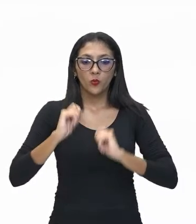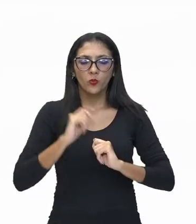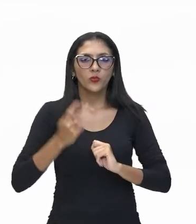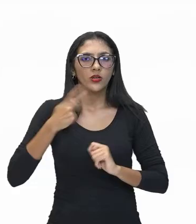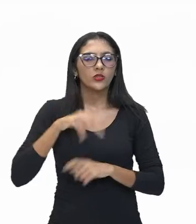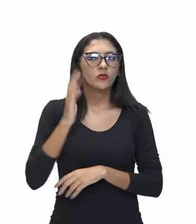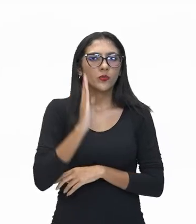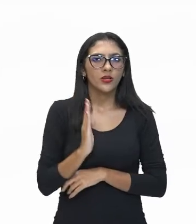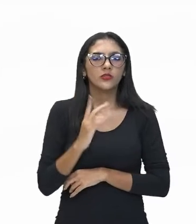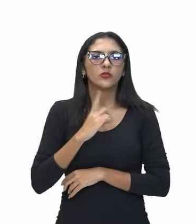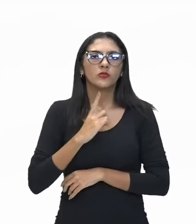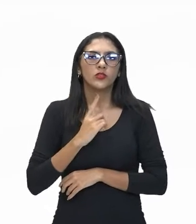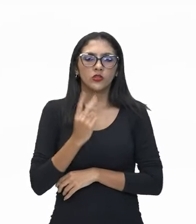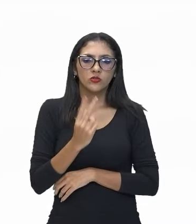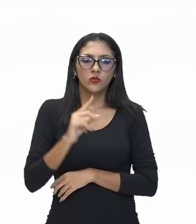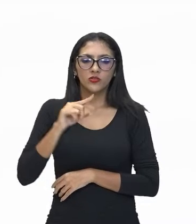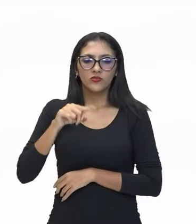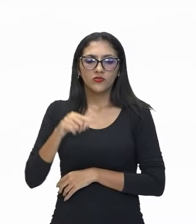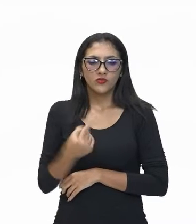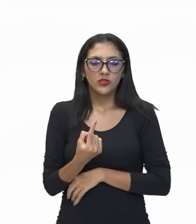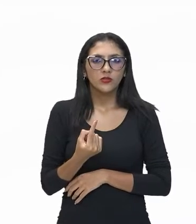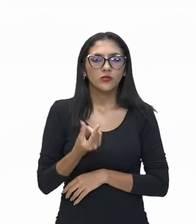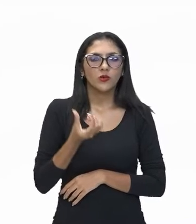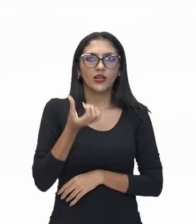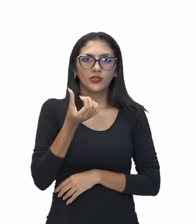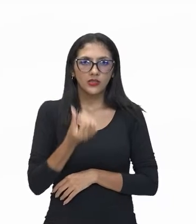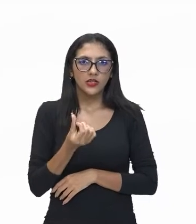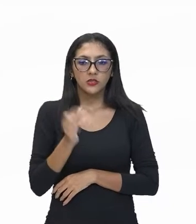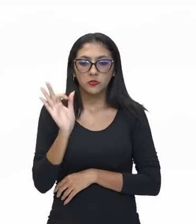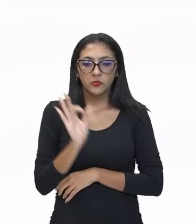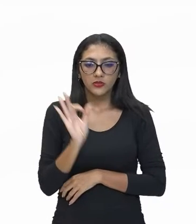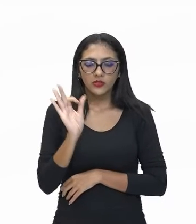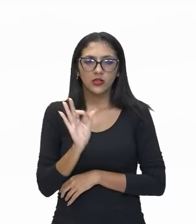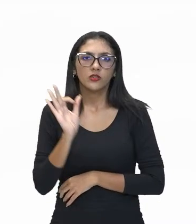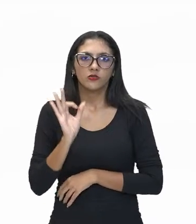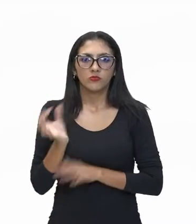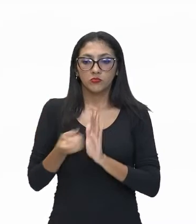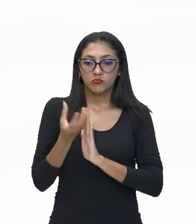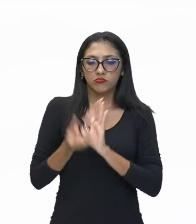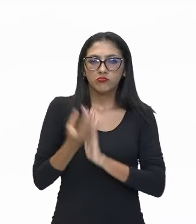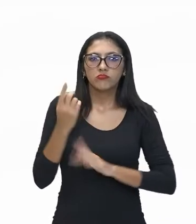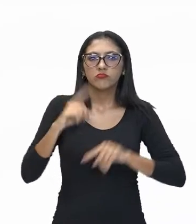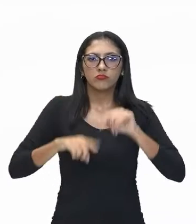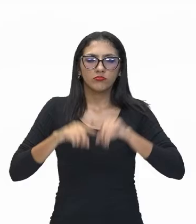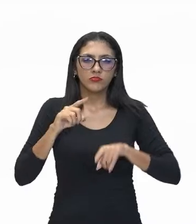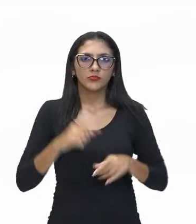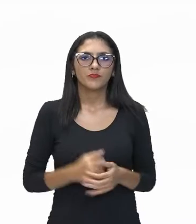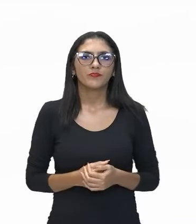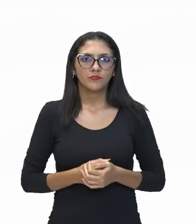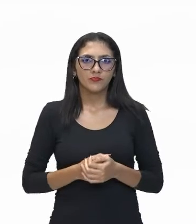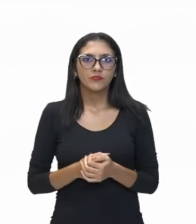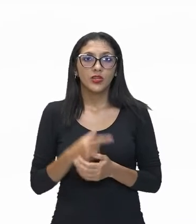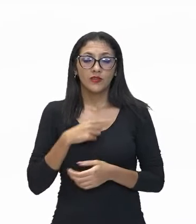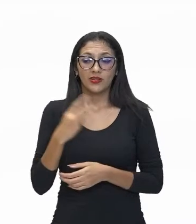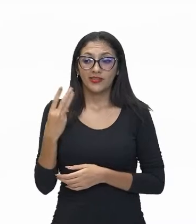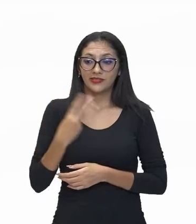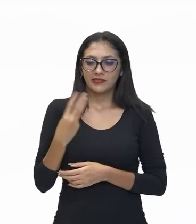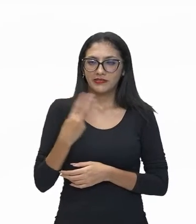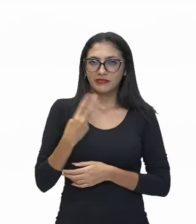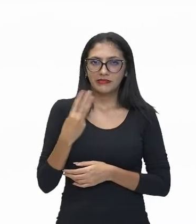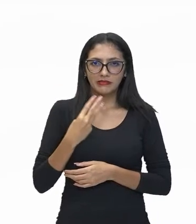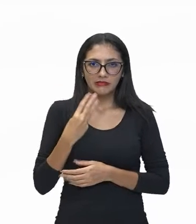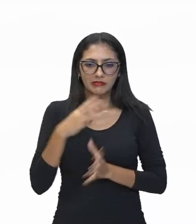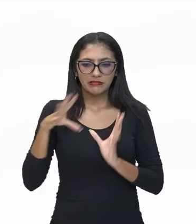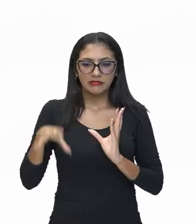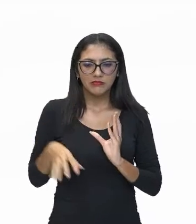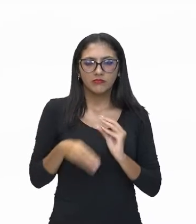de 2,6, né, para os produtos químicos. E foi a terceira maior participação, por exemplo, do PIB do nosso